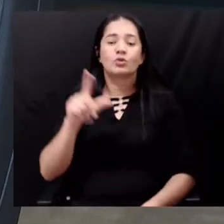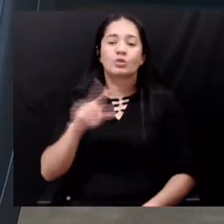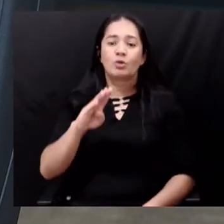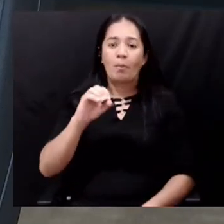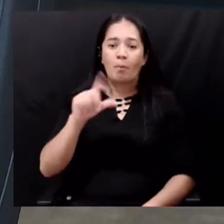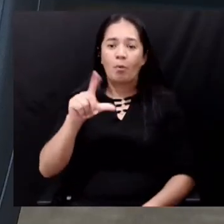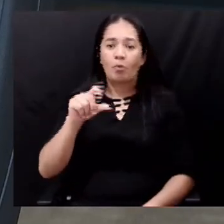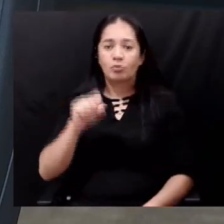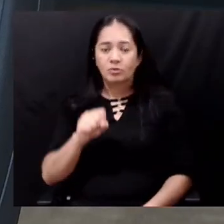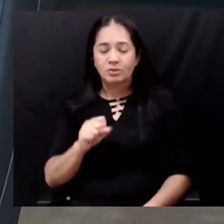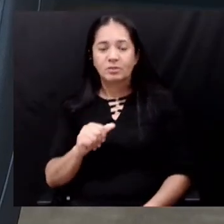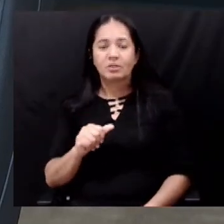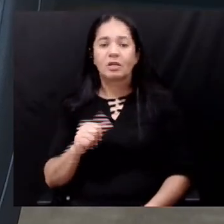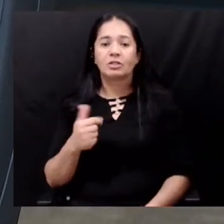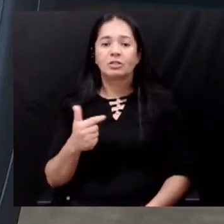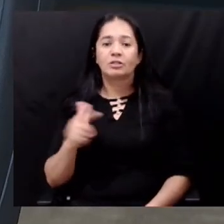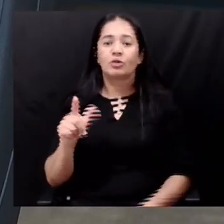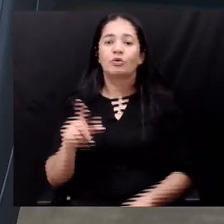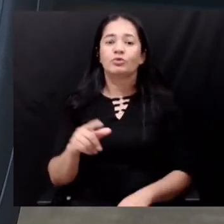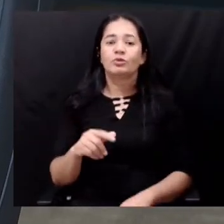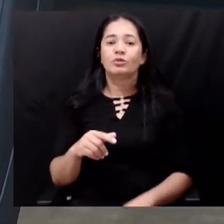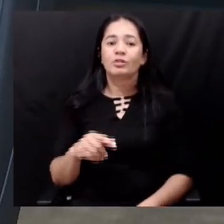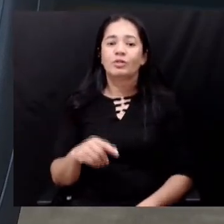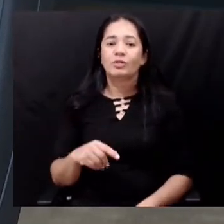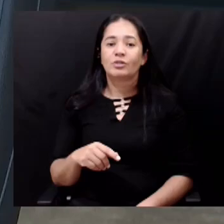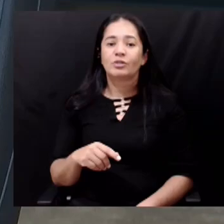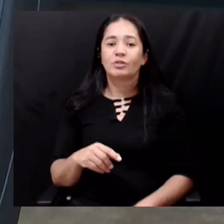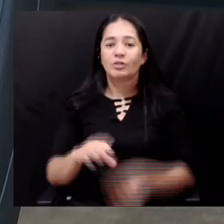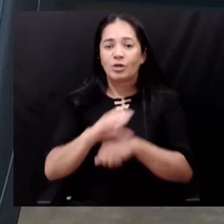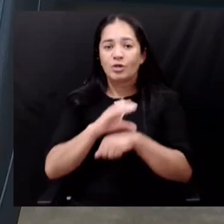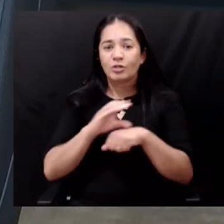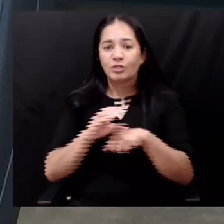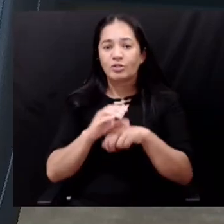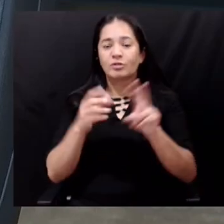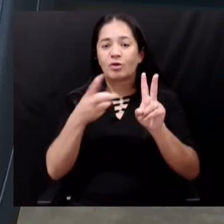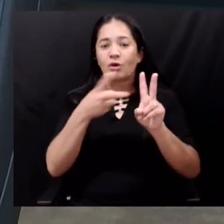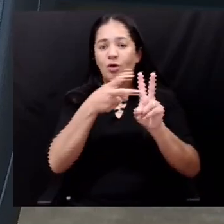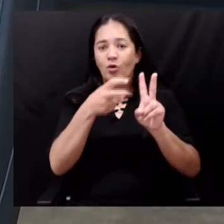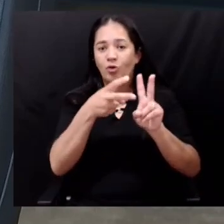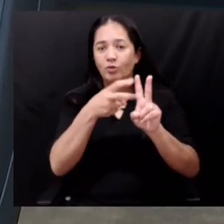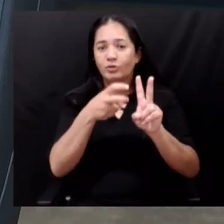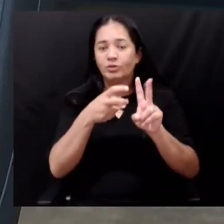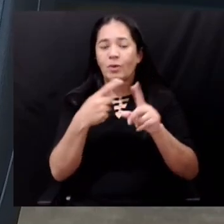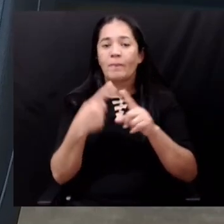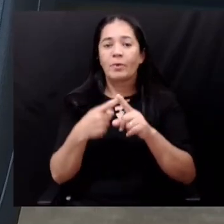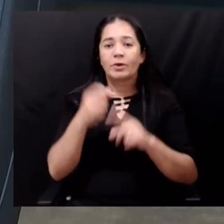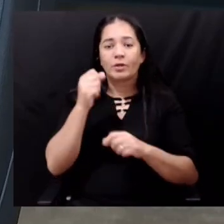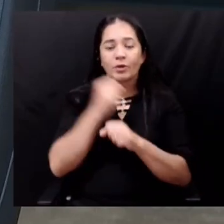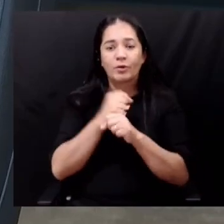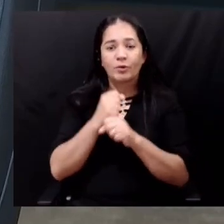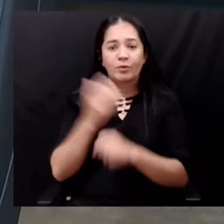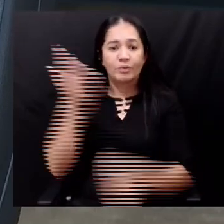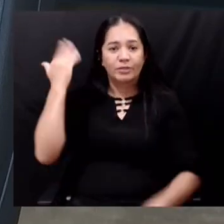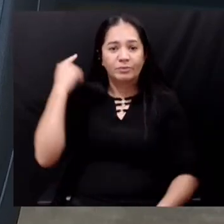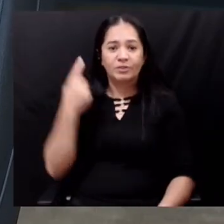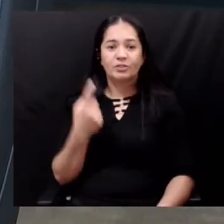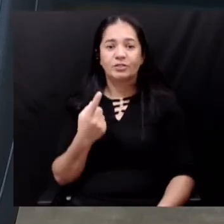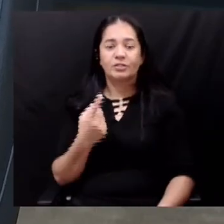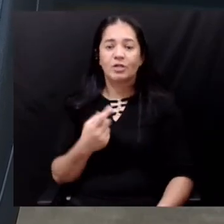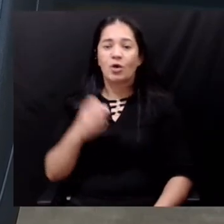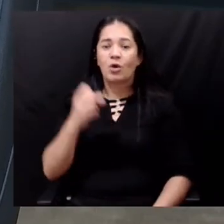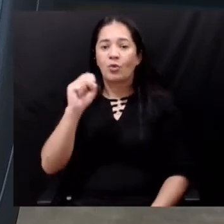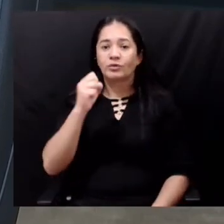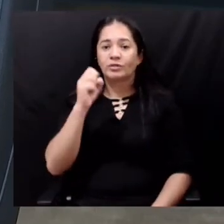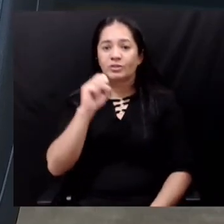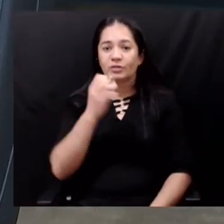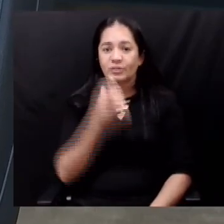o Xodó, que é o cursinho dos indígenas, que o ano passado tinha 886 inscritos. Fizemos